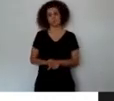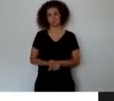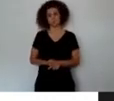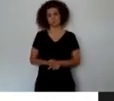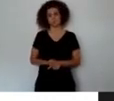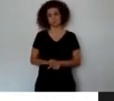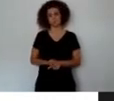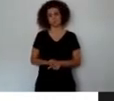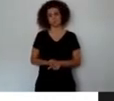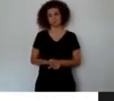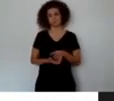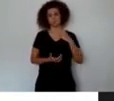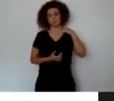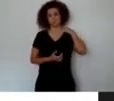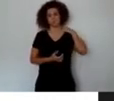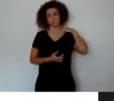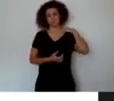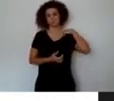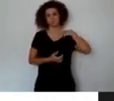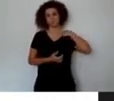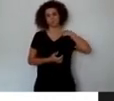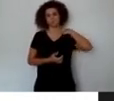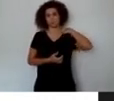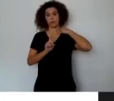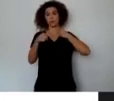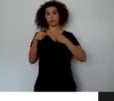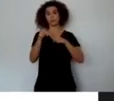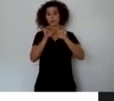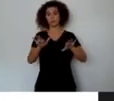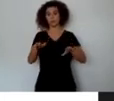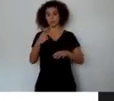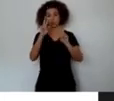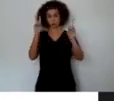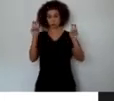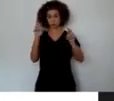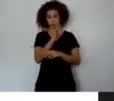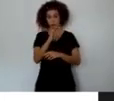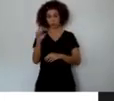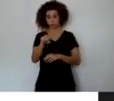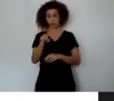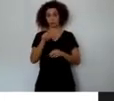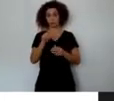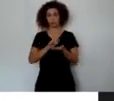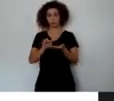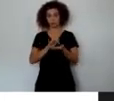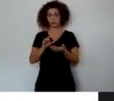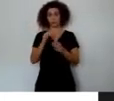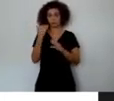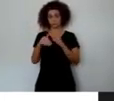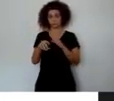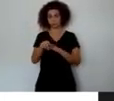Muito bom, Nay. Depois você escreve o título do seu TCC no chat aí para o pessoal, quando